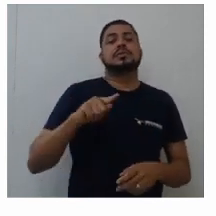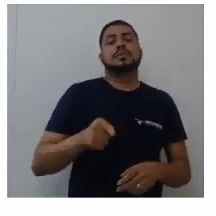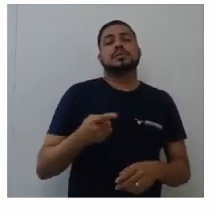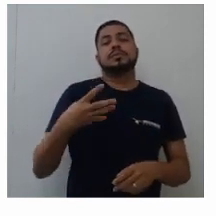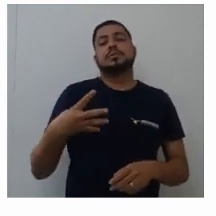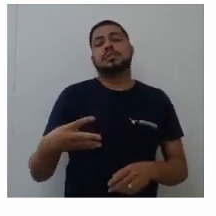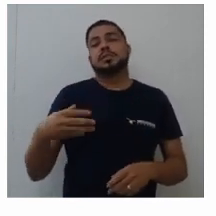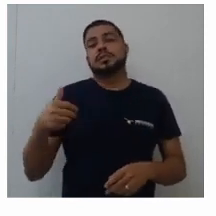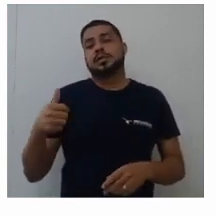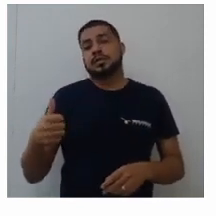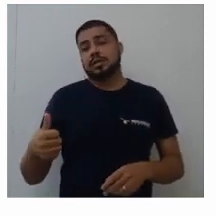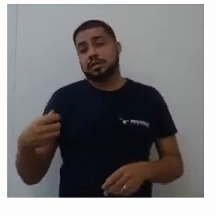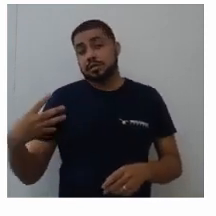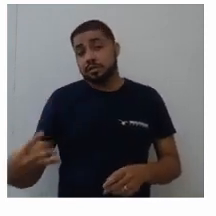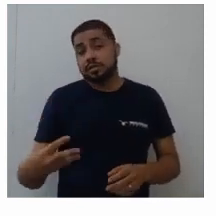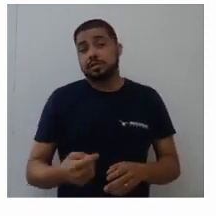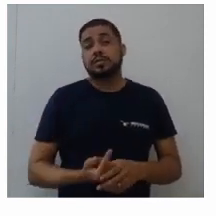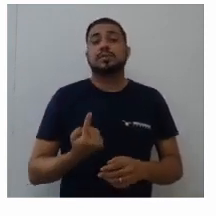1,414,